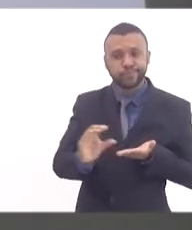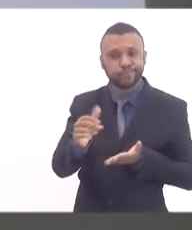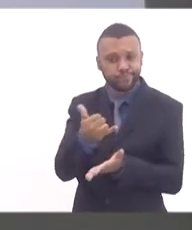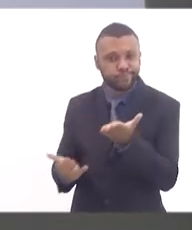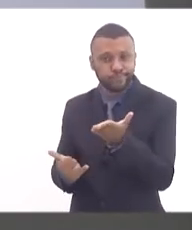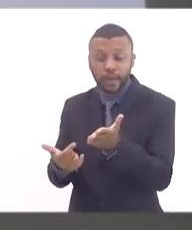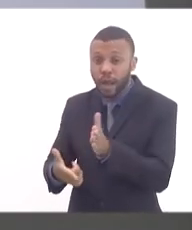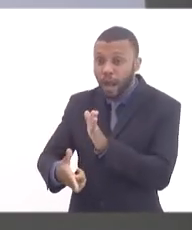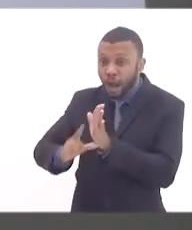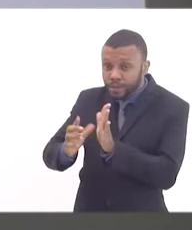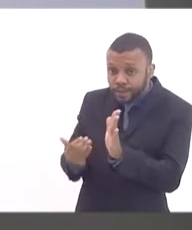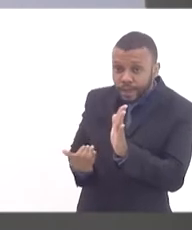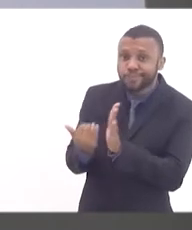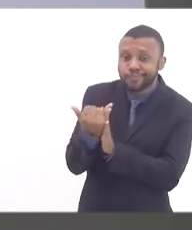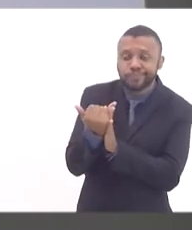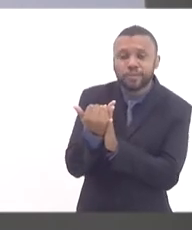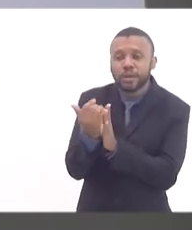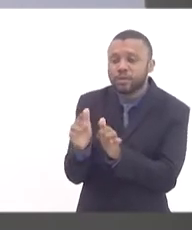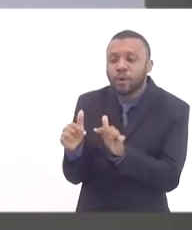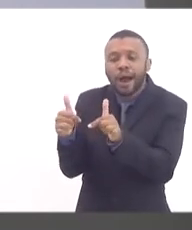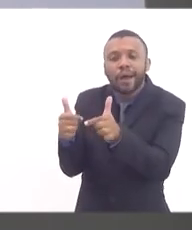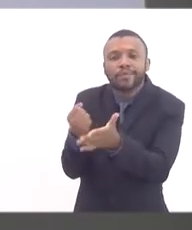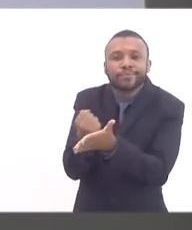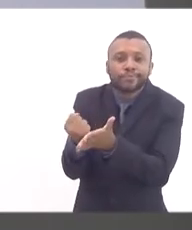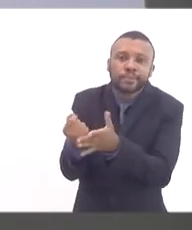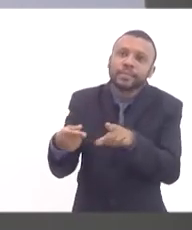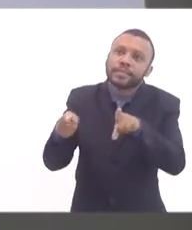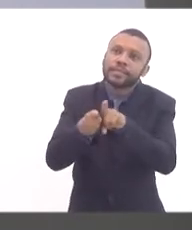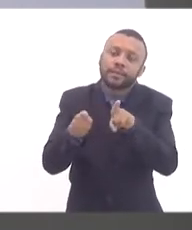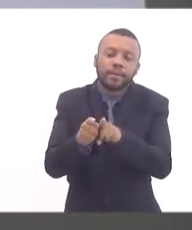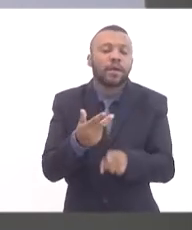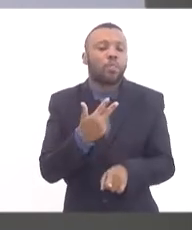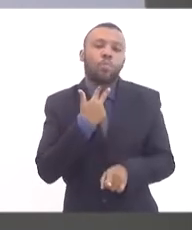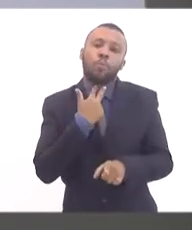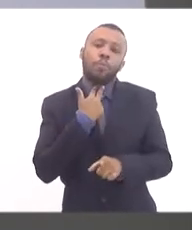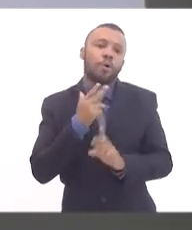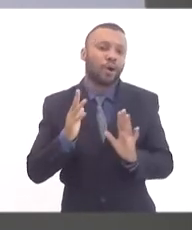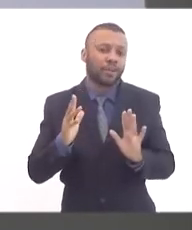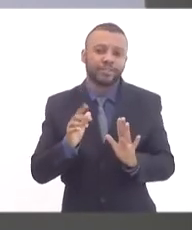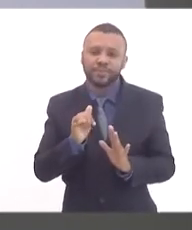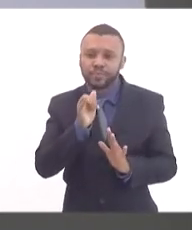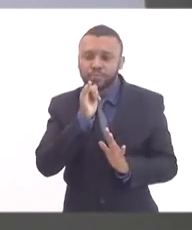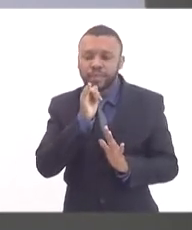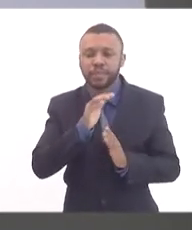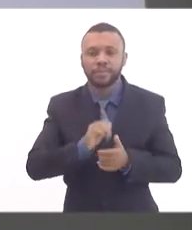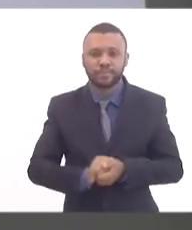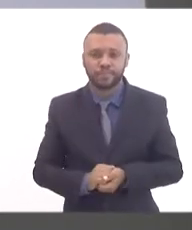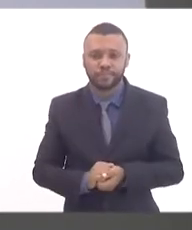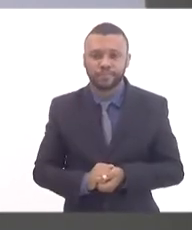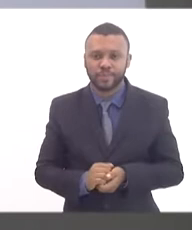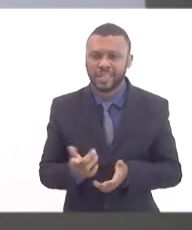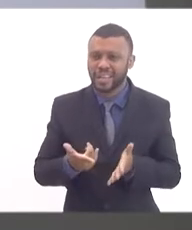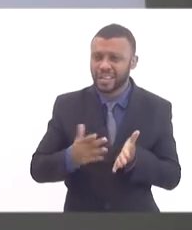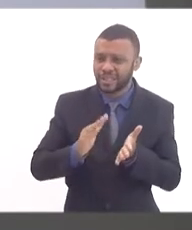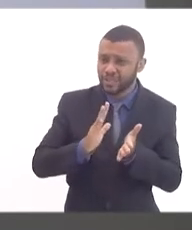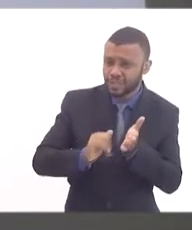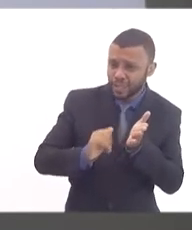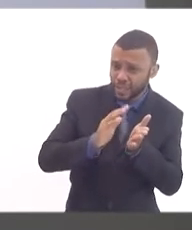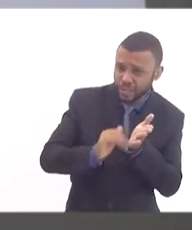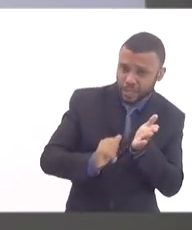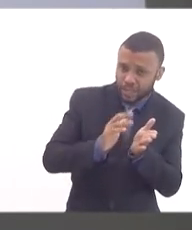ato concessivo tá E também não né É e retirar o reduzir